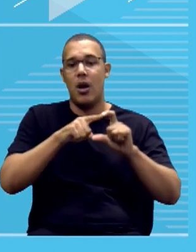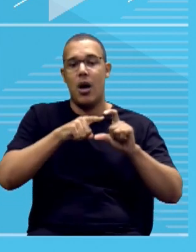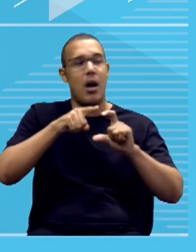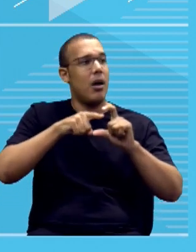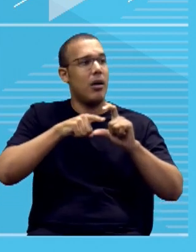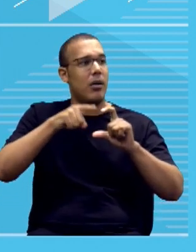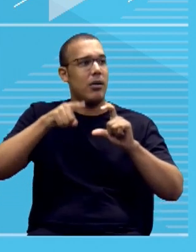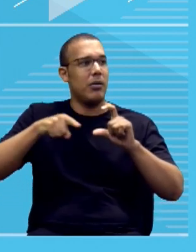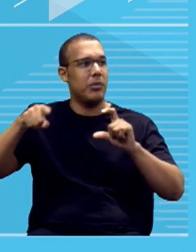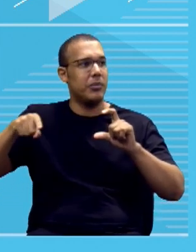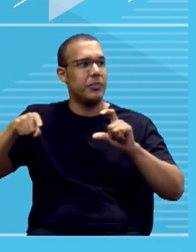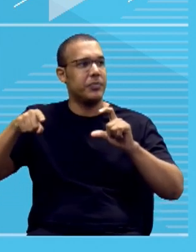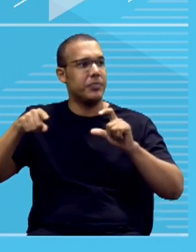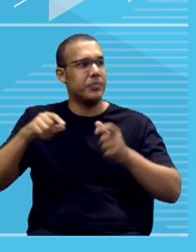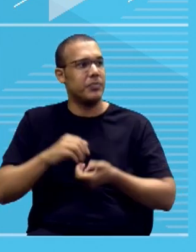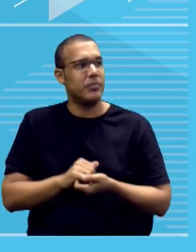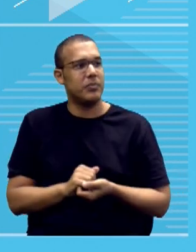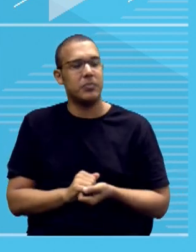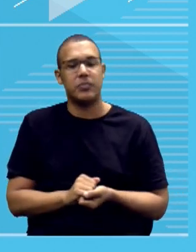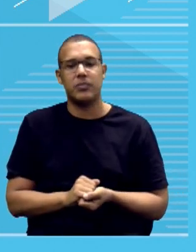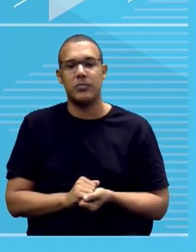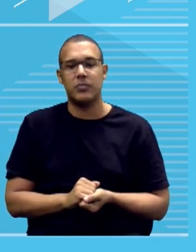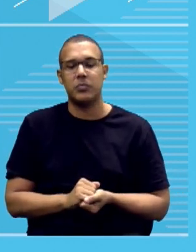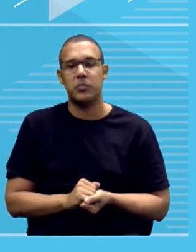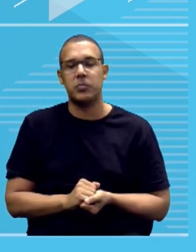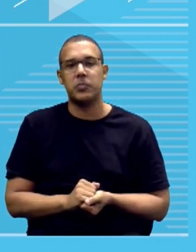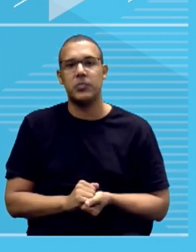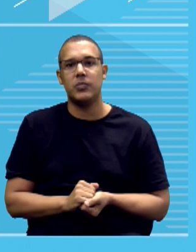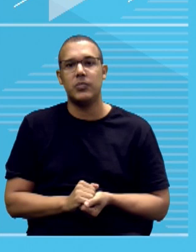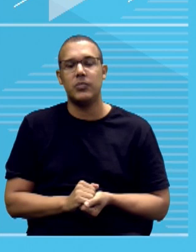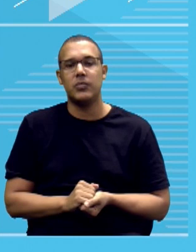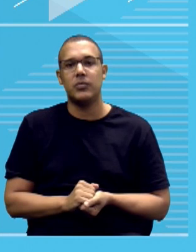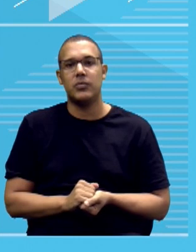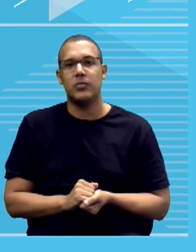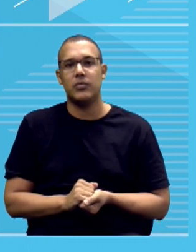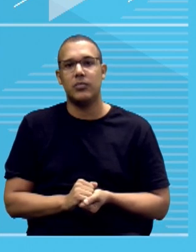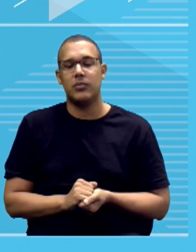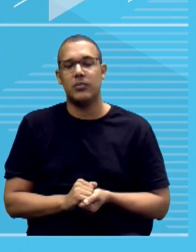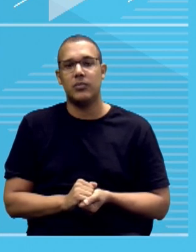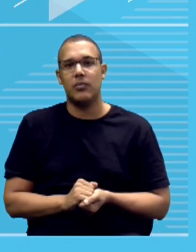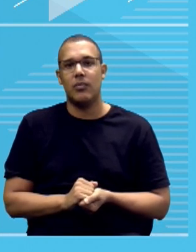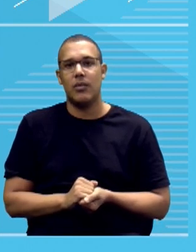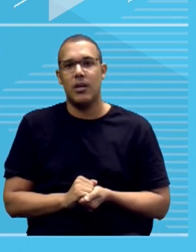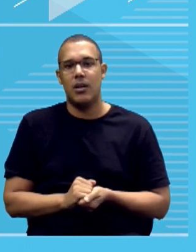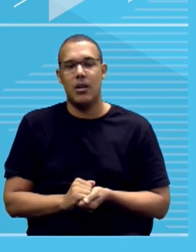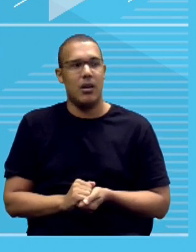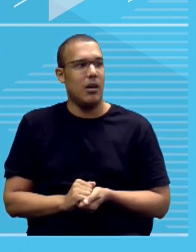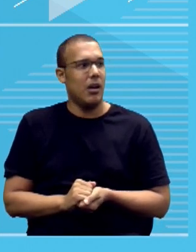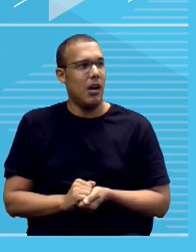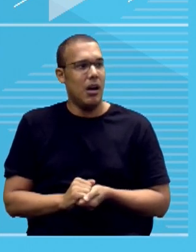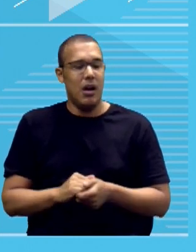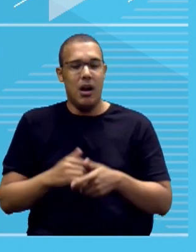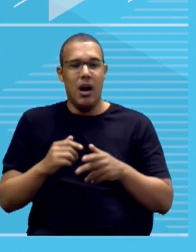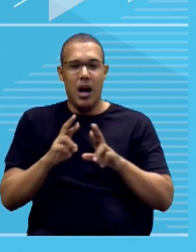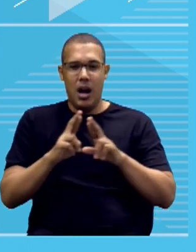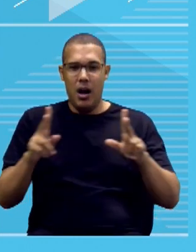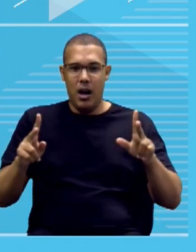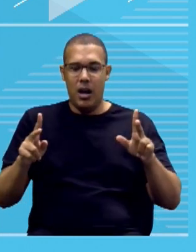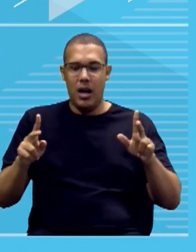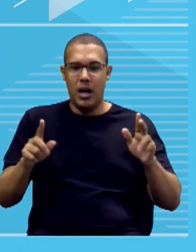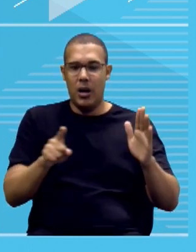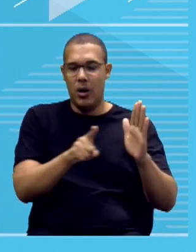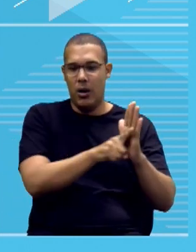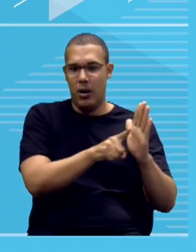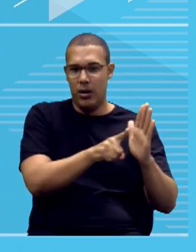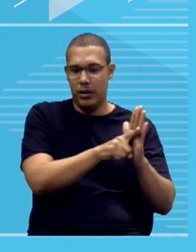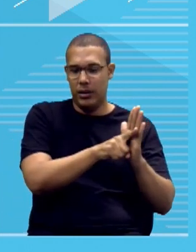cá. O que significa dizer o seguinte, que a diferença entre esse polo negativo e